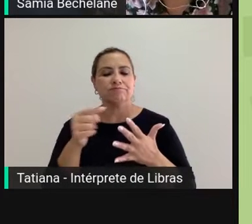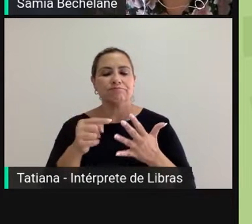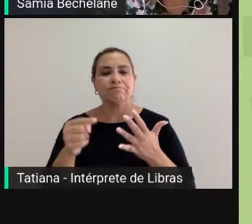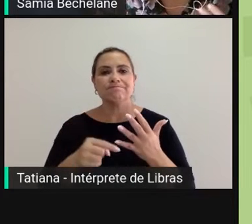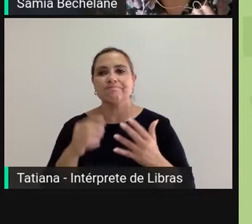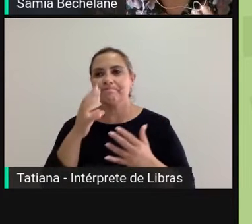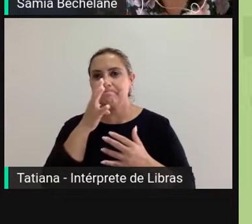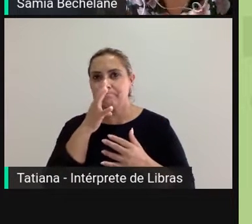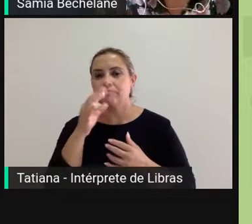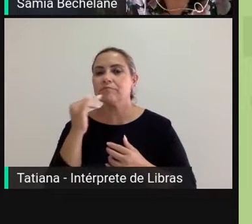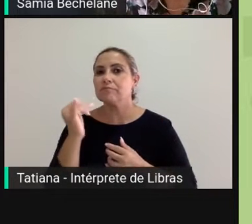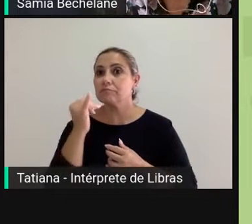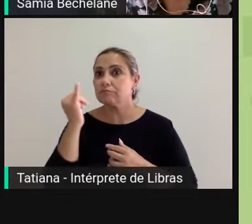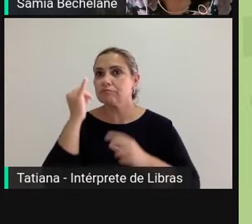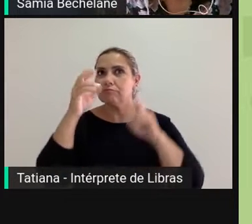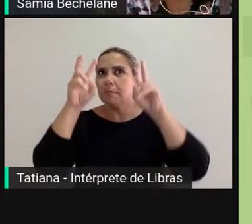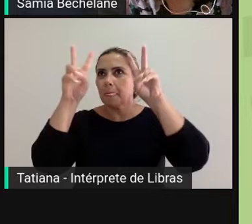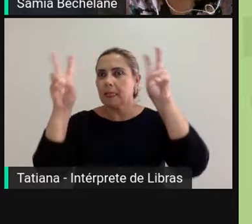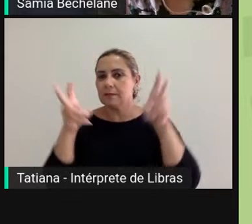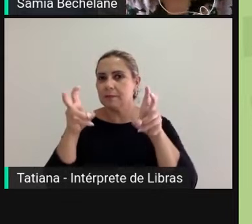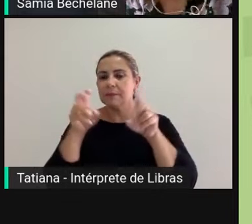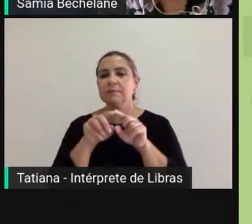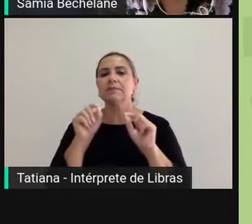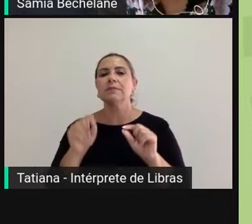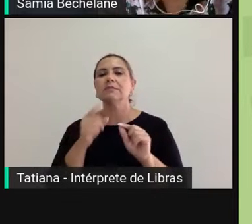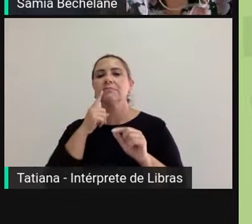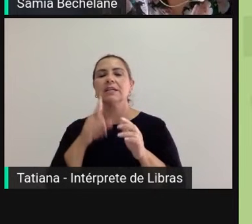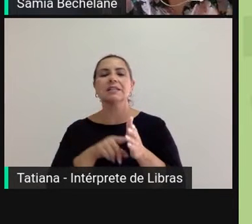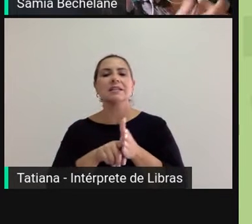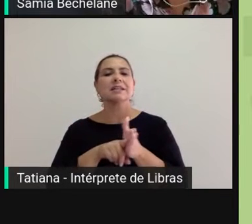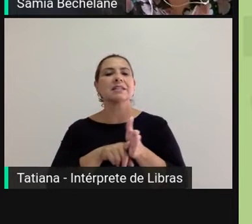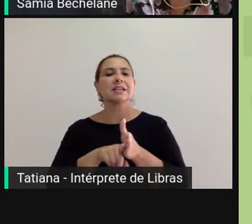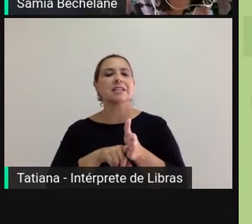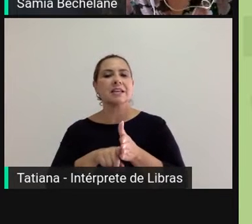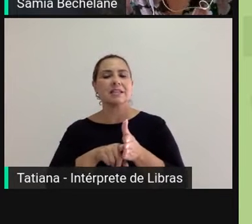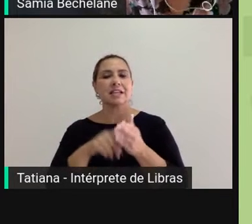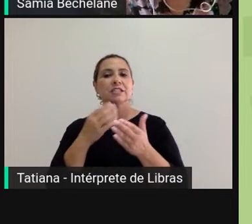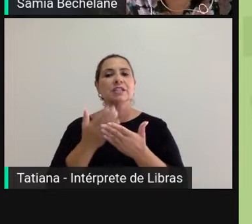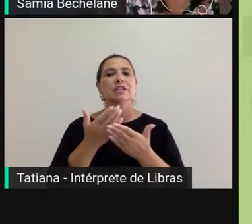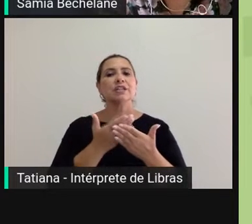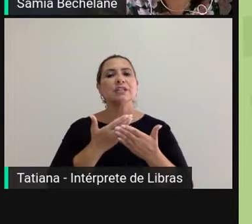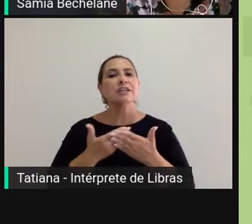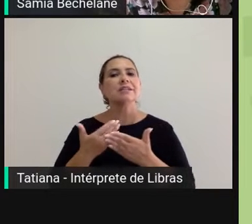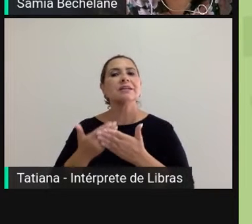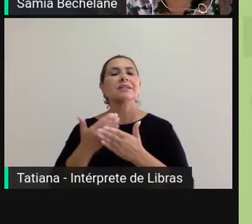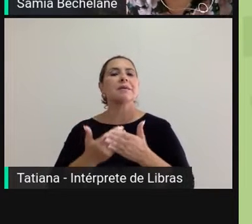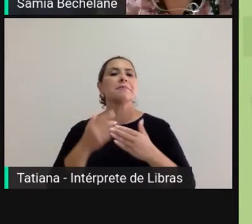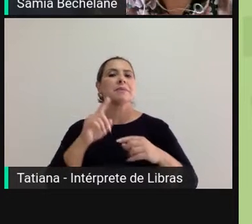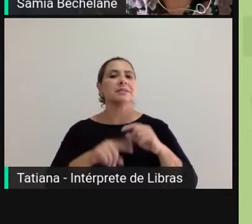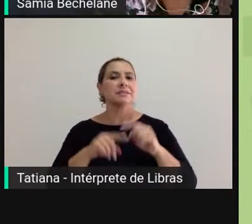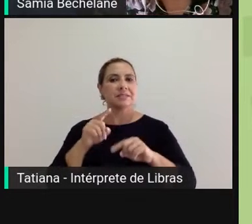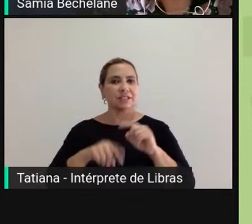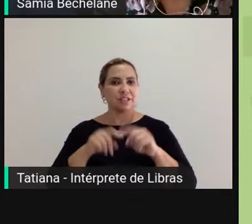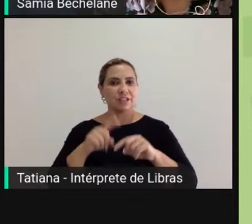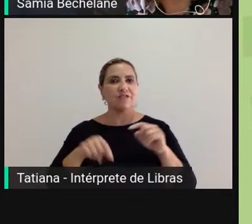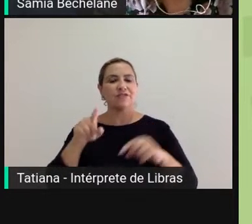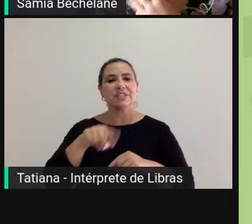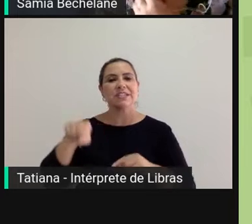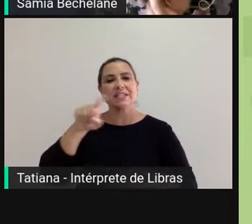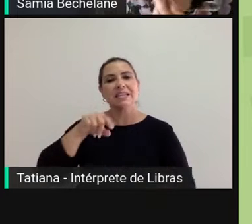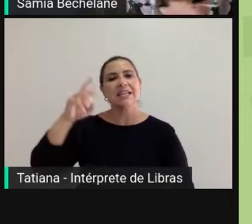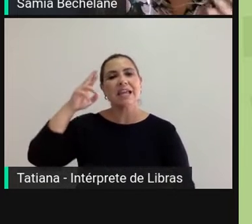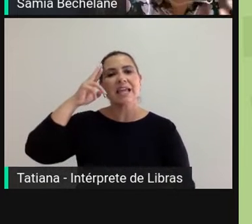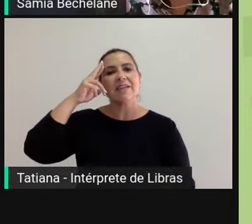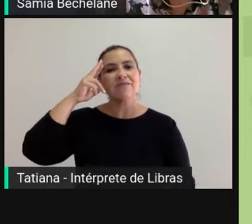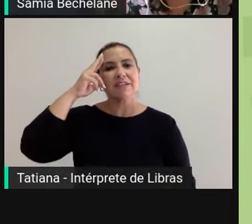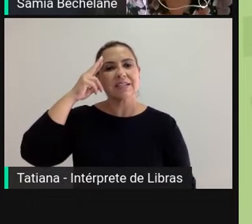que estão, né? E estou justamente nesse momento de analisar todo esse material e fazer reflexões mais profundas,